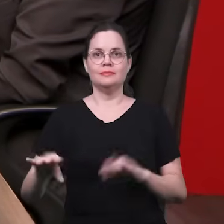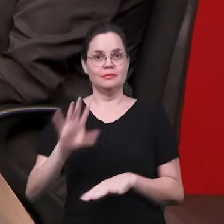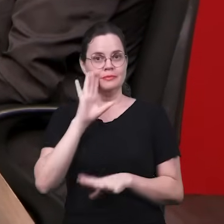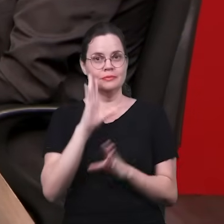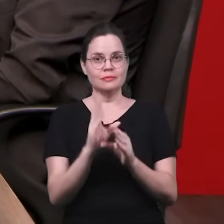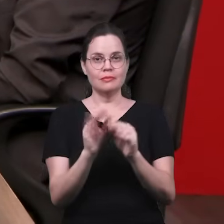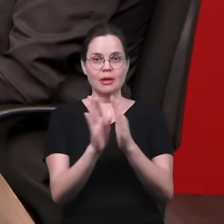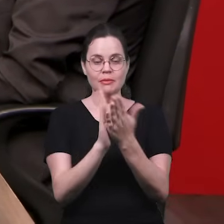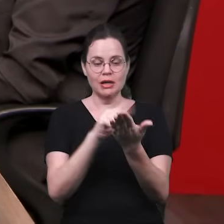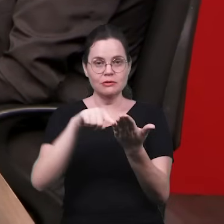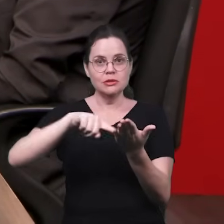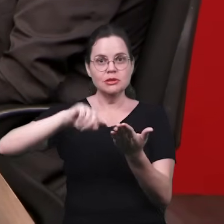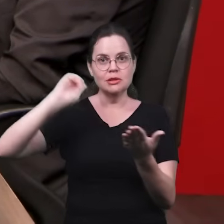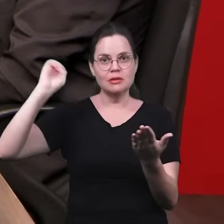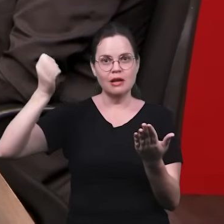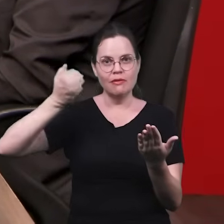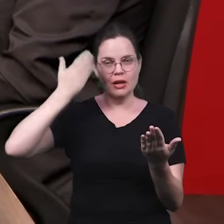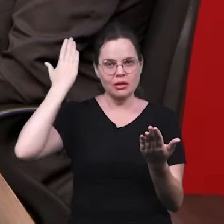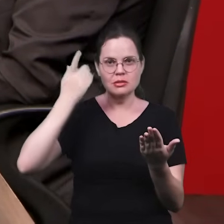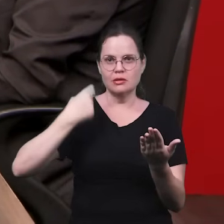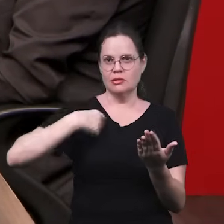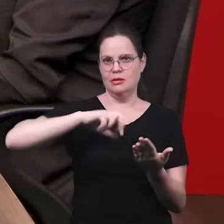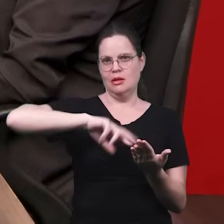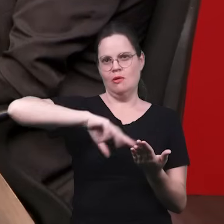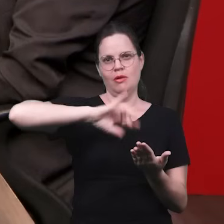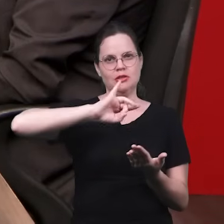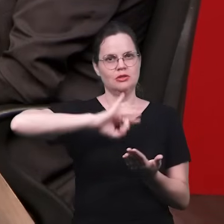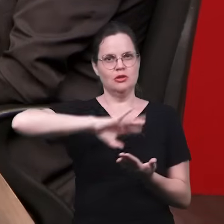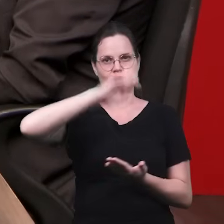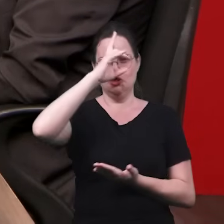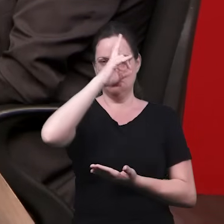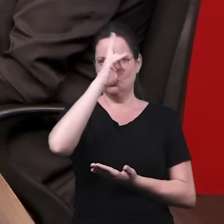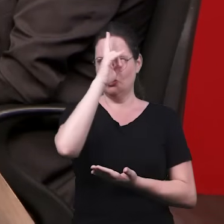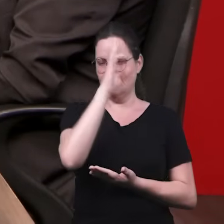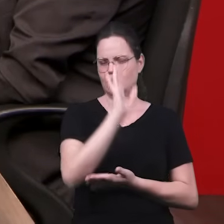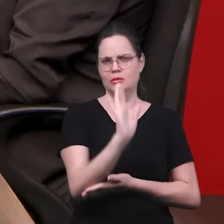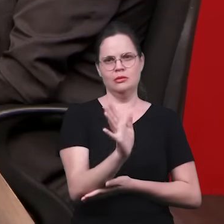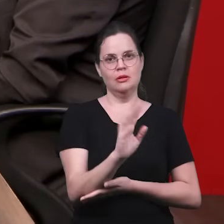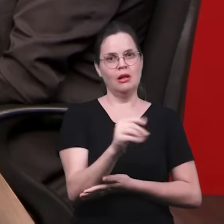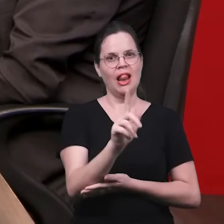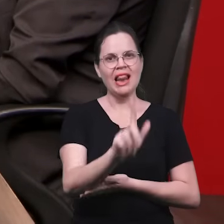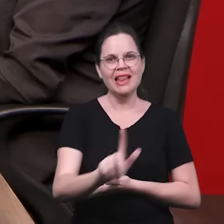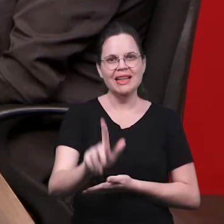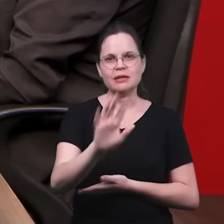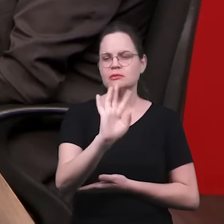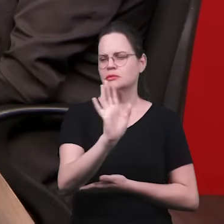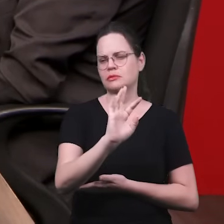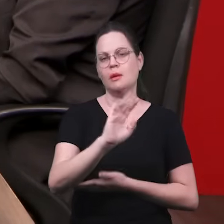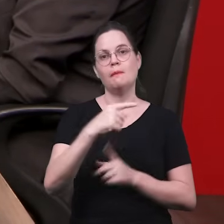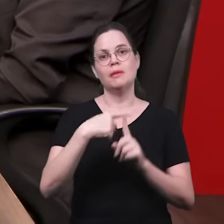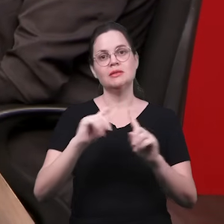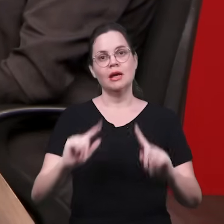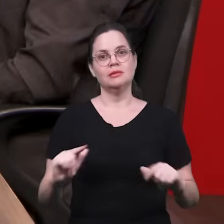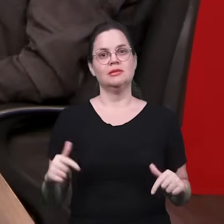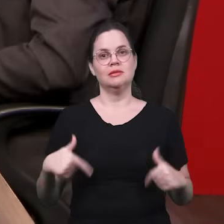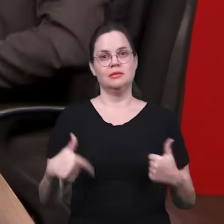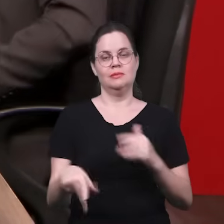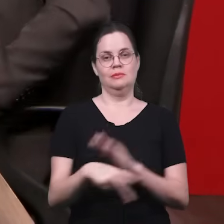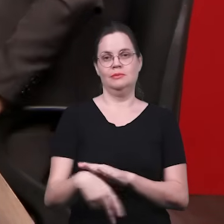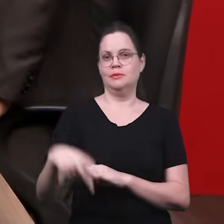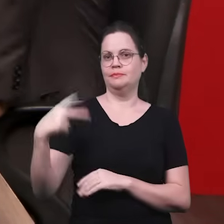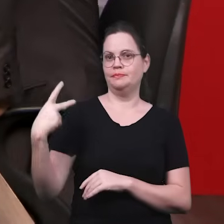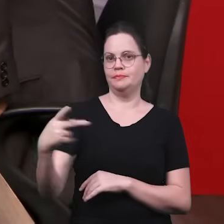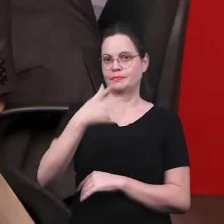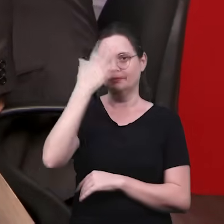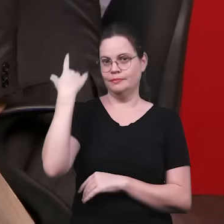uma palavra histórica, mas é uma palavra que ela vem, glória a Deus, como operação do Espírito Santo para fazer isso, né? Verdade. A palavra viva